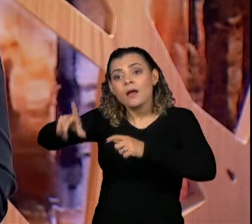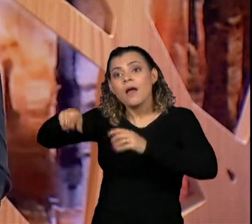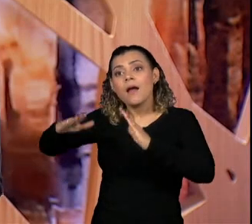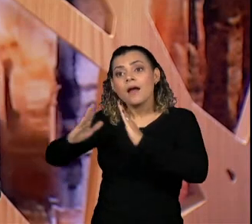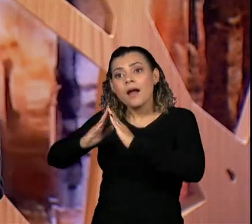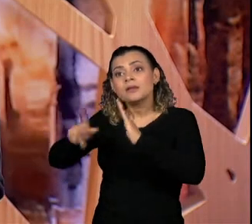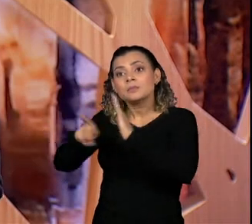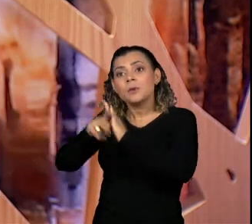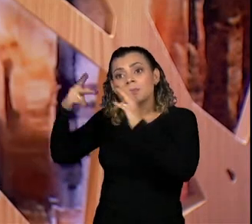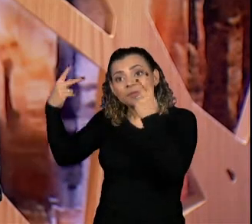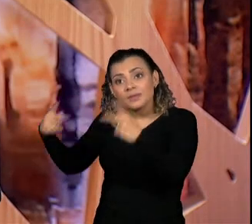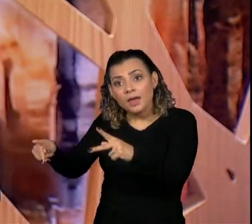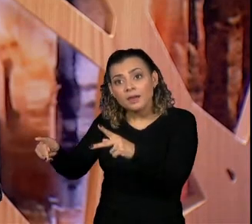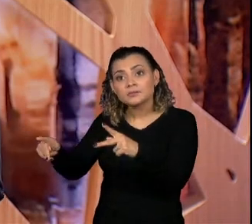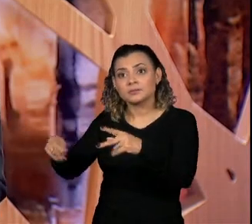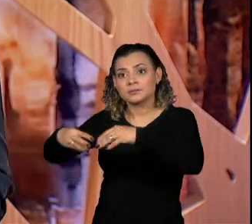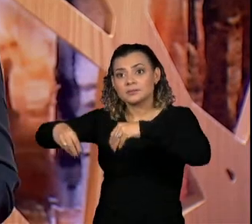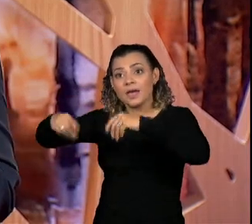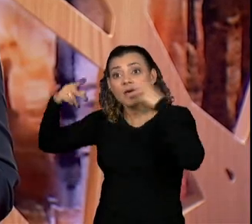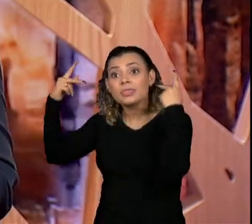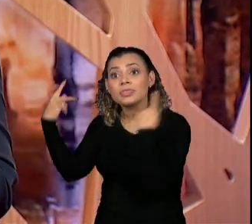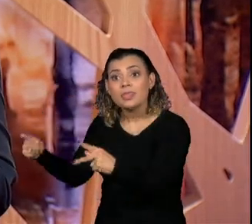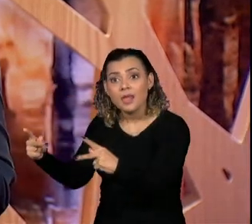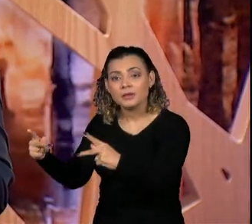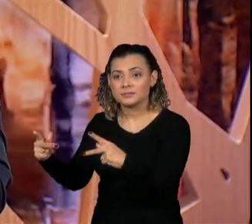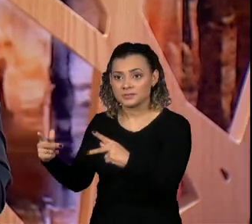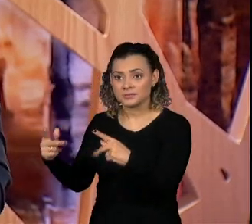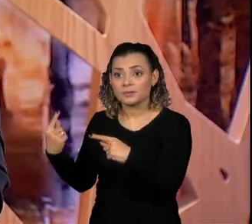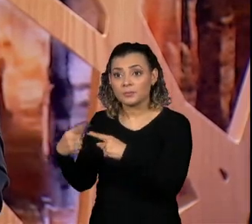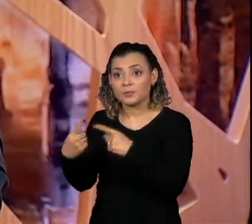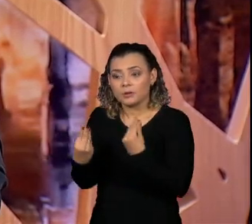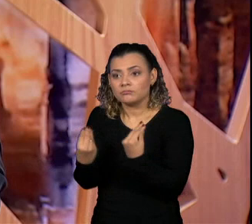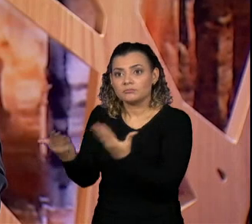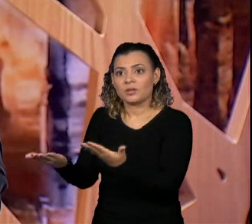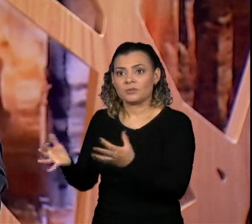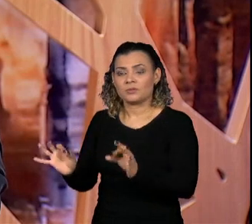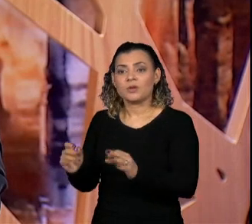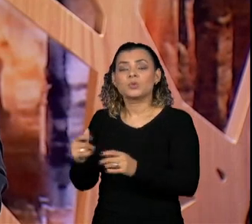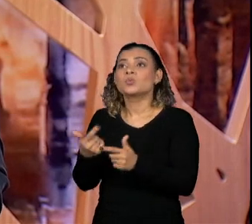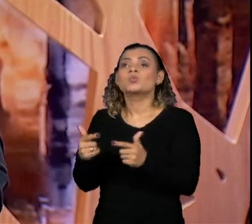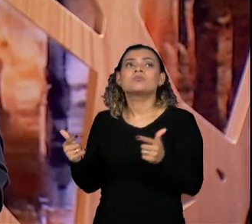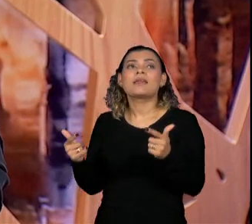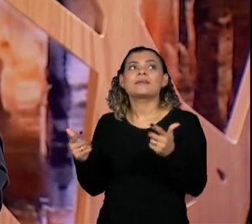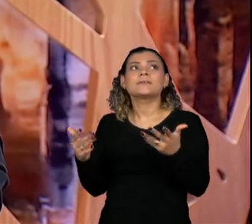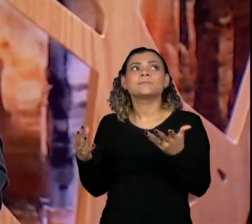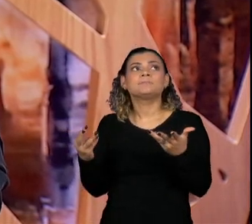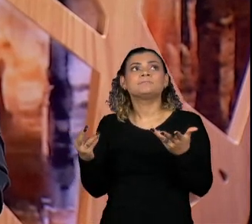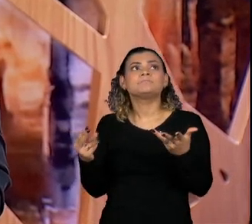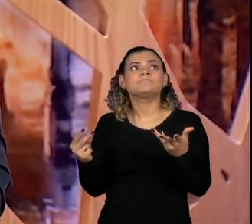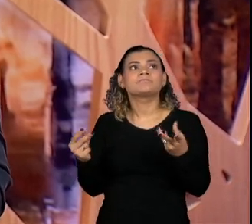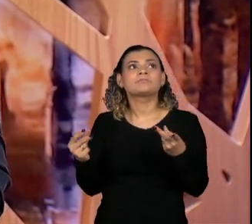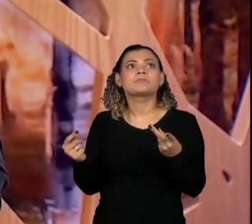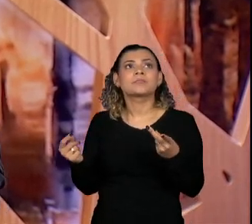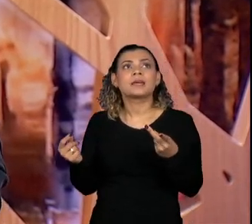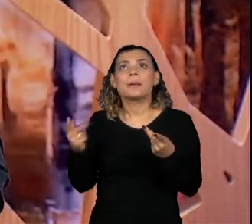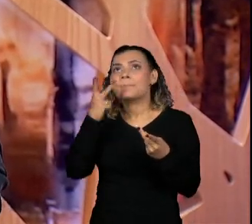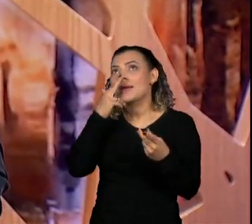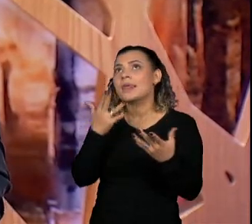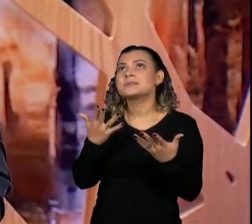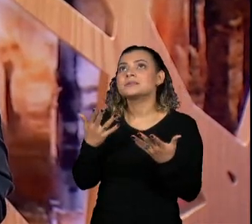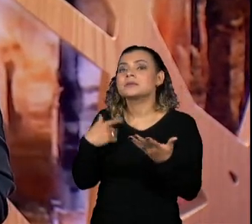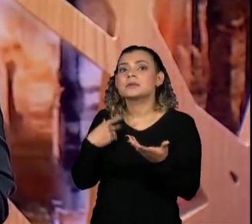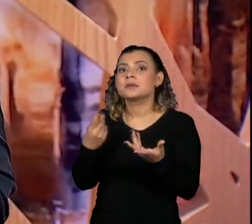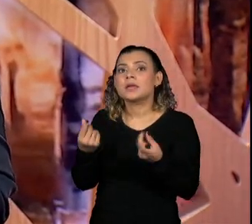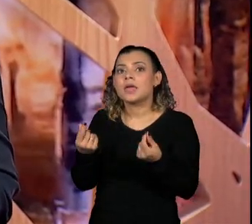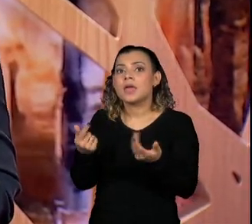casa é delas. E não tem essa questão de não está no